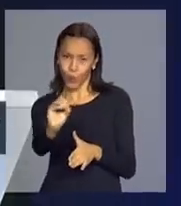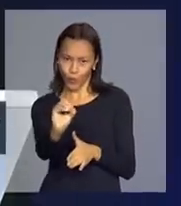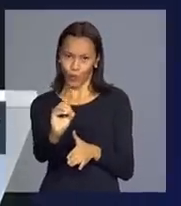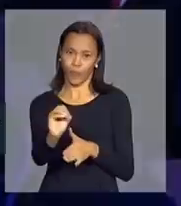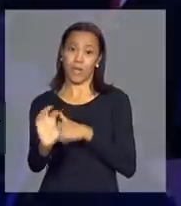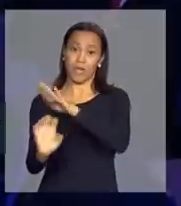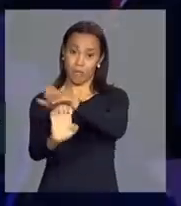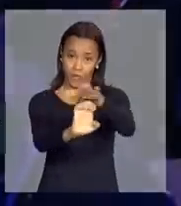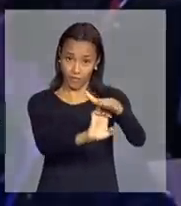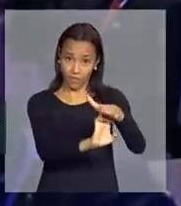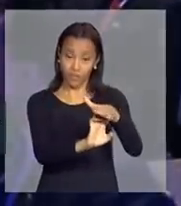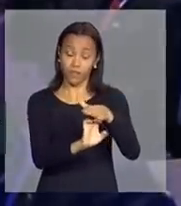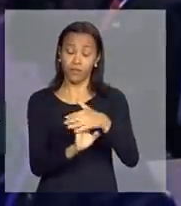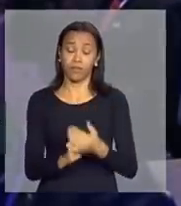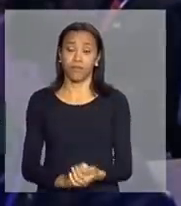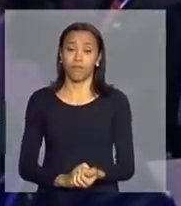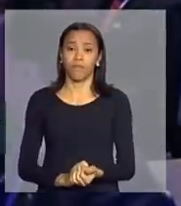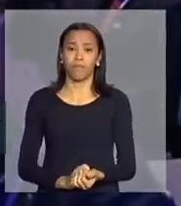empresas,